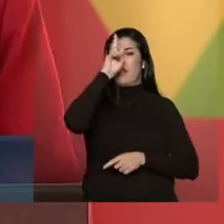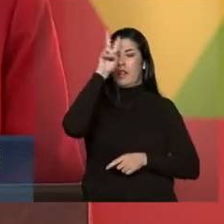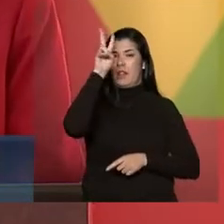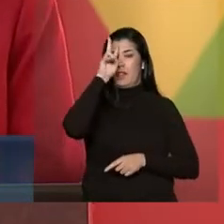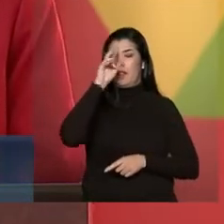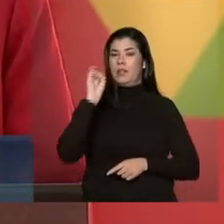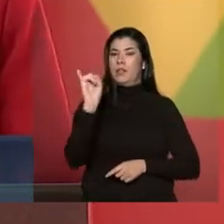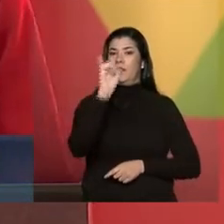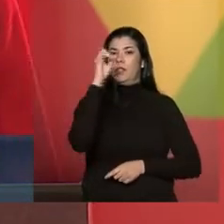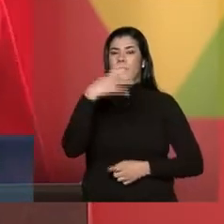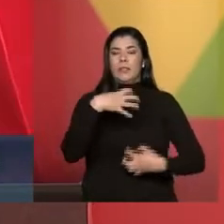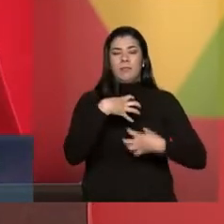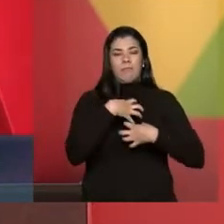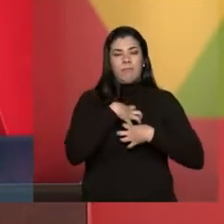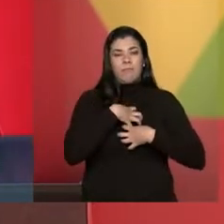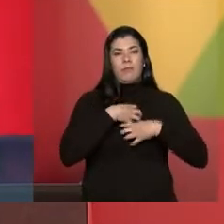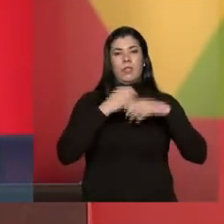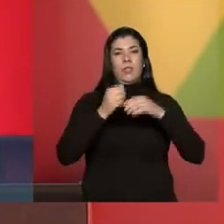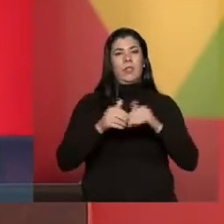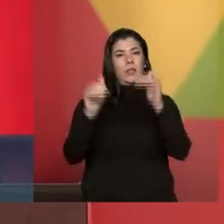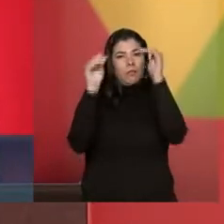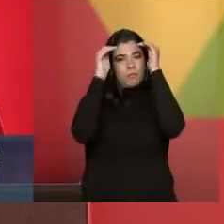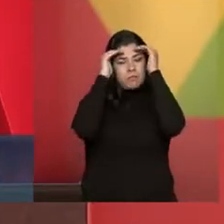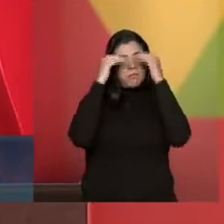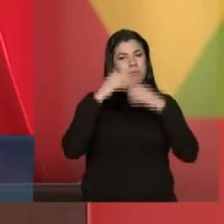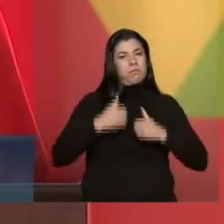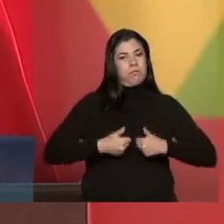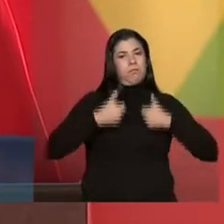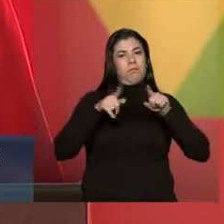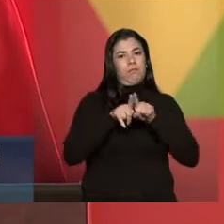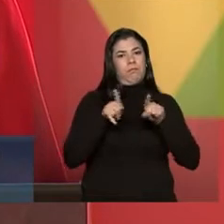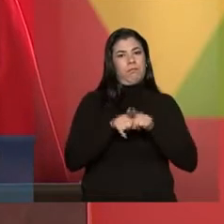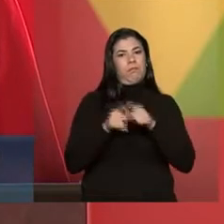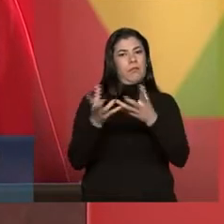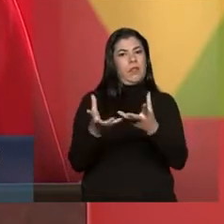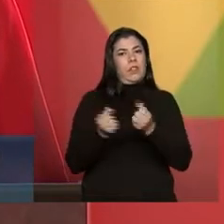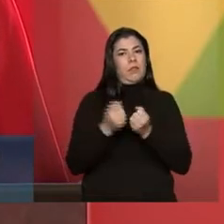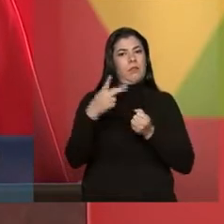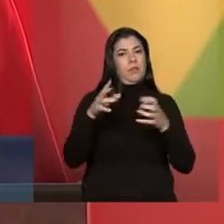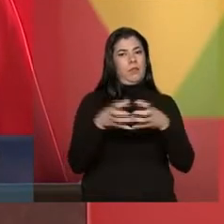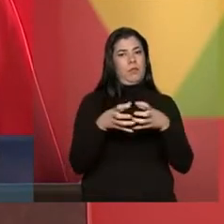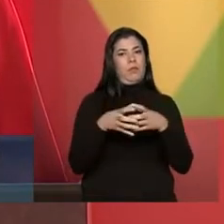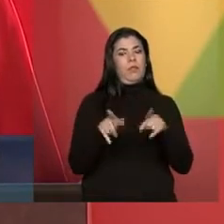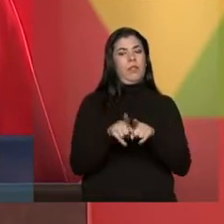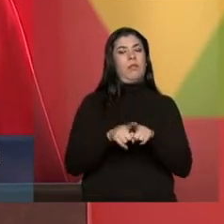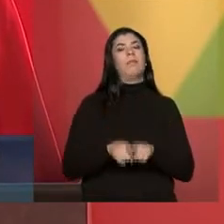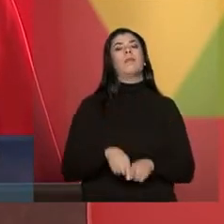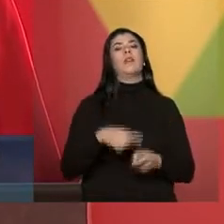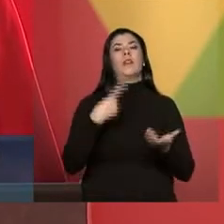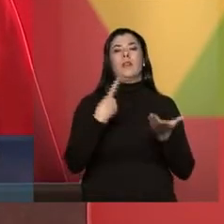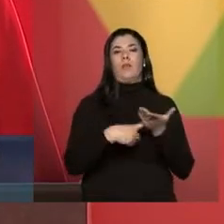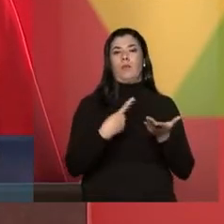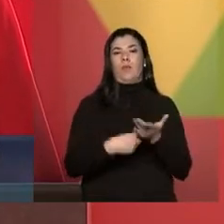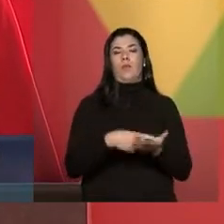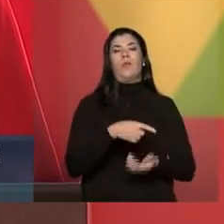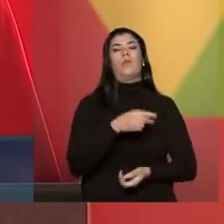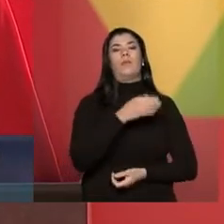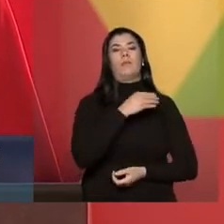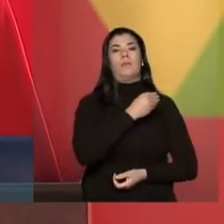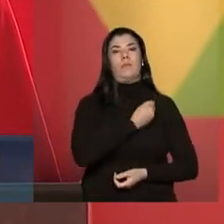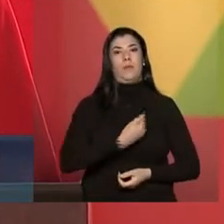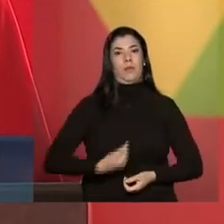a grande honra que tive em recebê-lo. Quero reiterar o compromisso do governo brasileiro